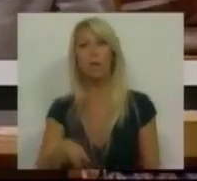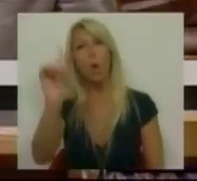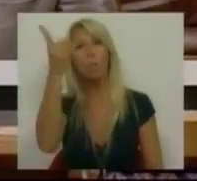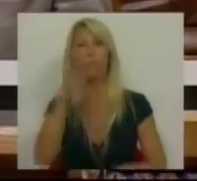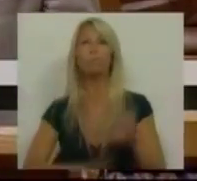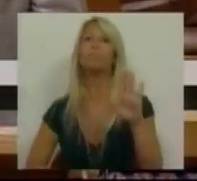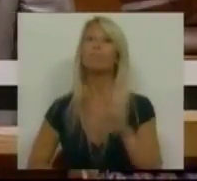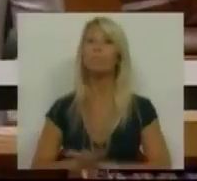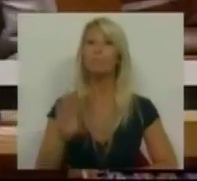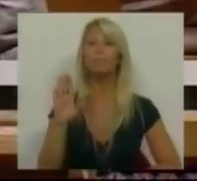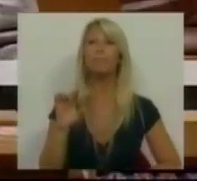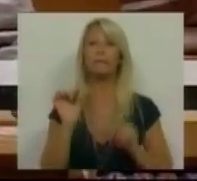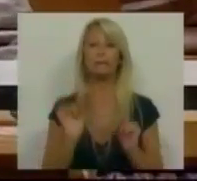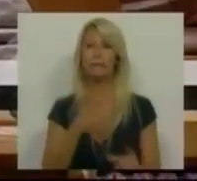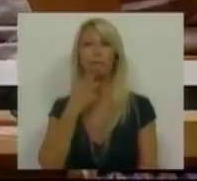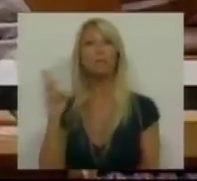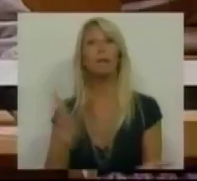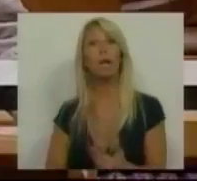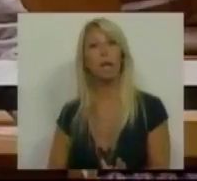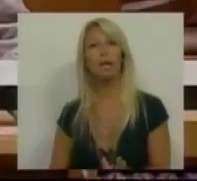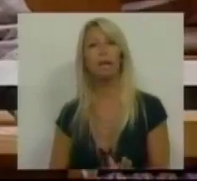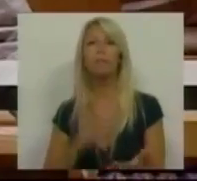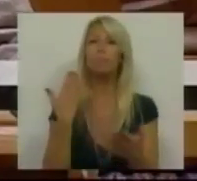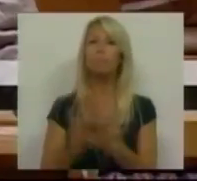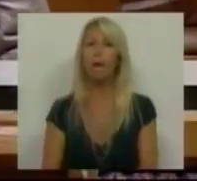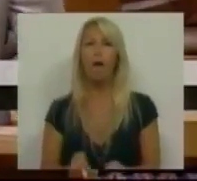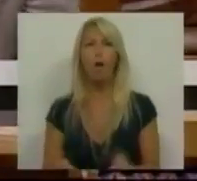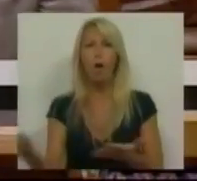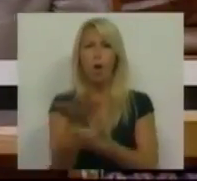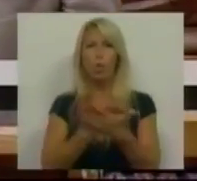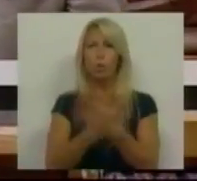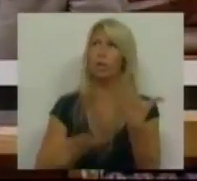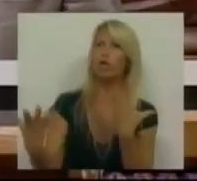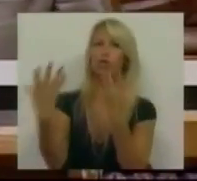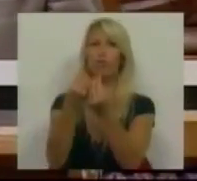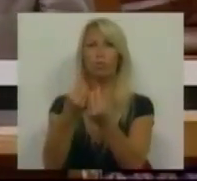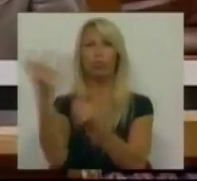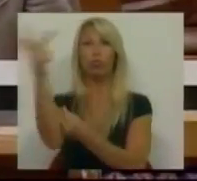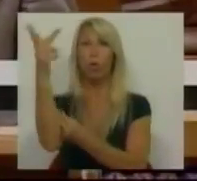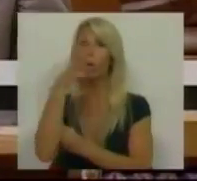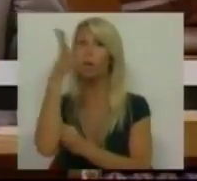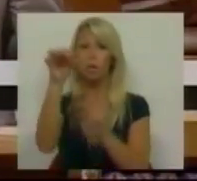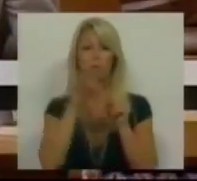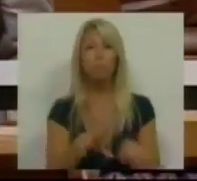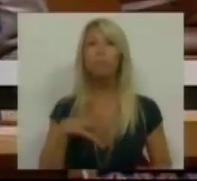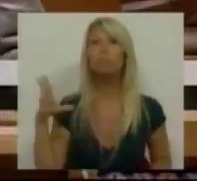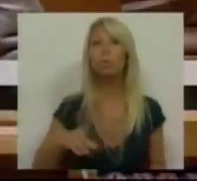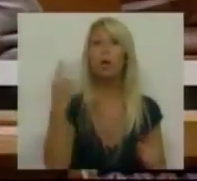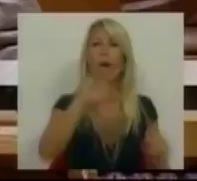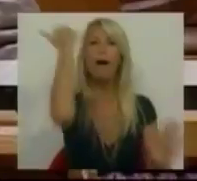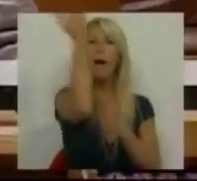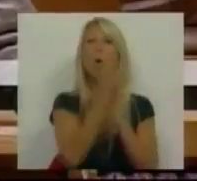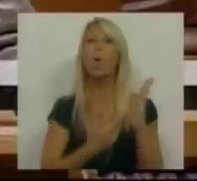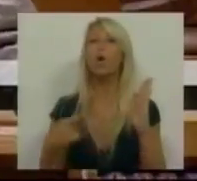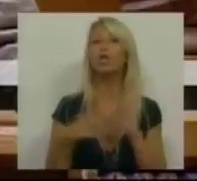fazer dessa realidade uma força para negociar com a Troika e para dizer que em Portugal há uma Constituição